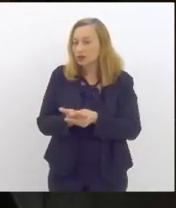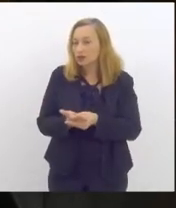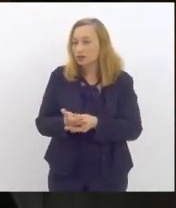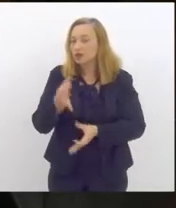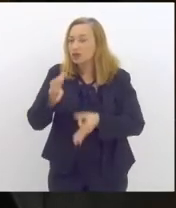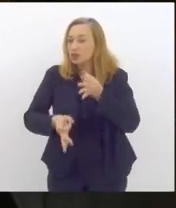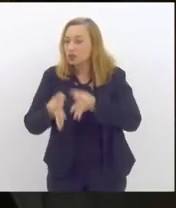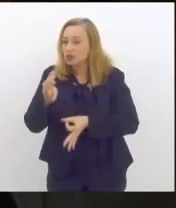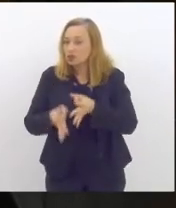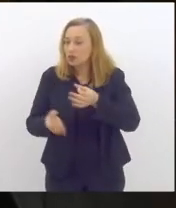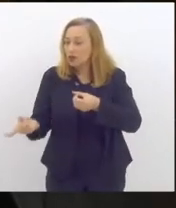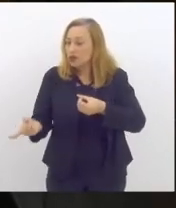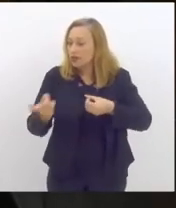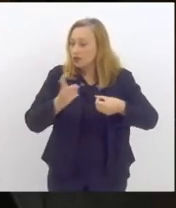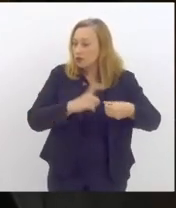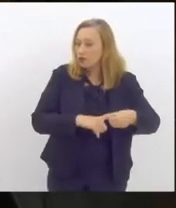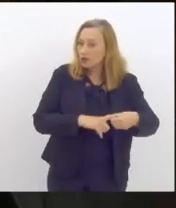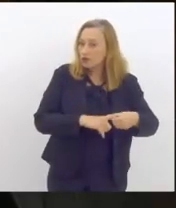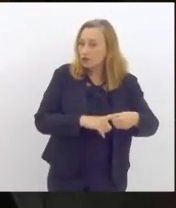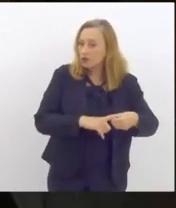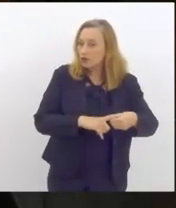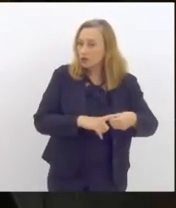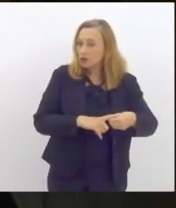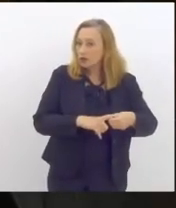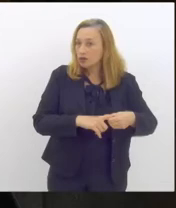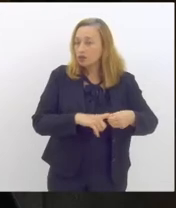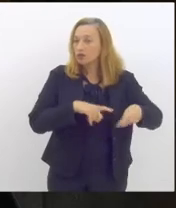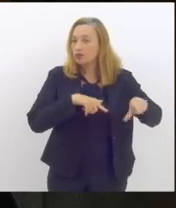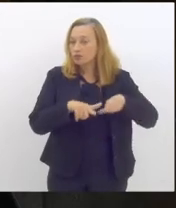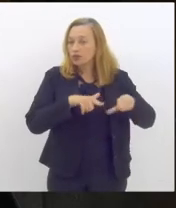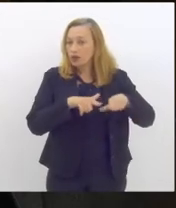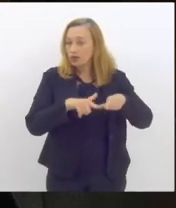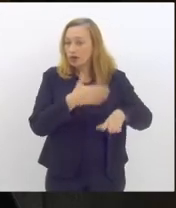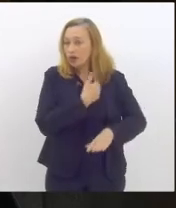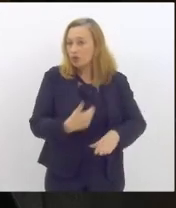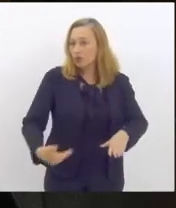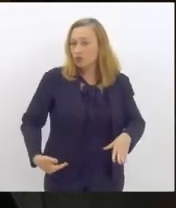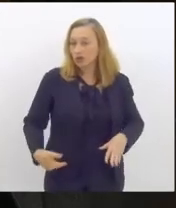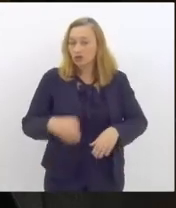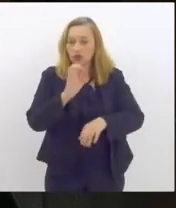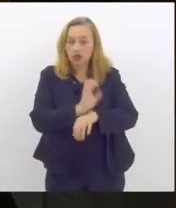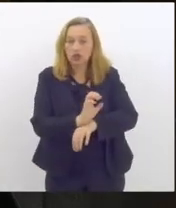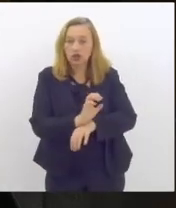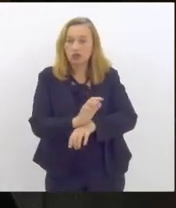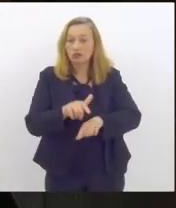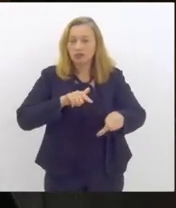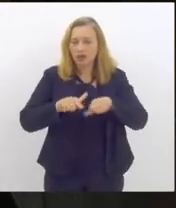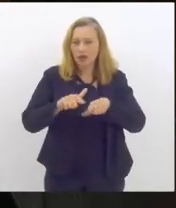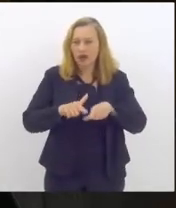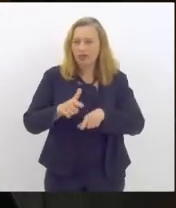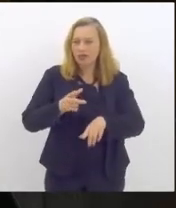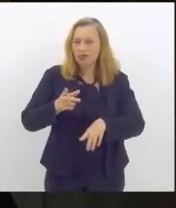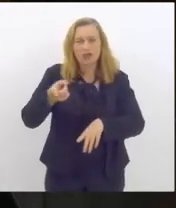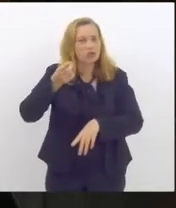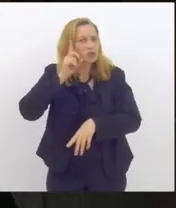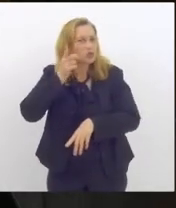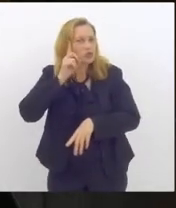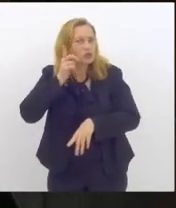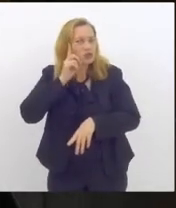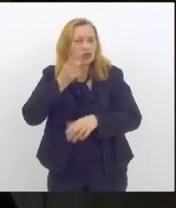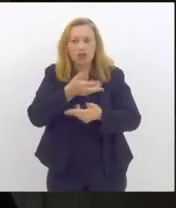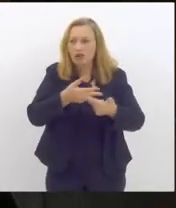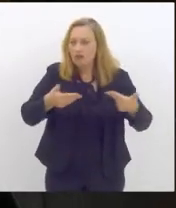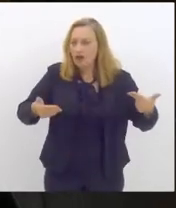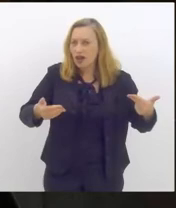para devolver o serviço o governo do estado o serviço que diariamente transporta